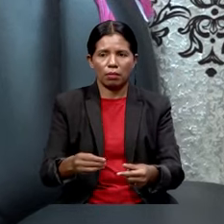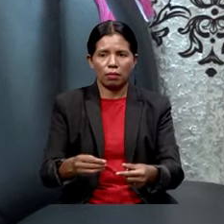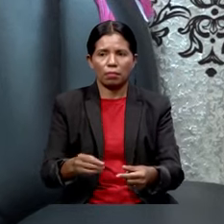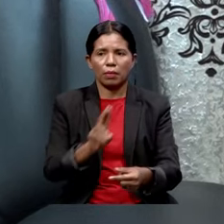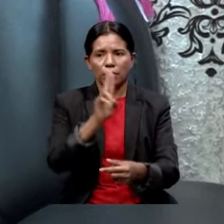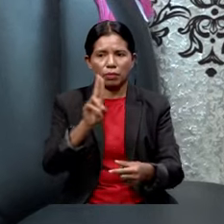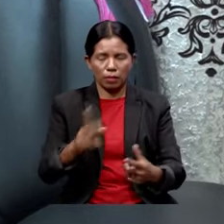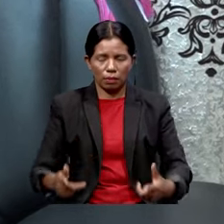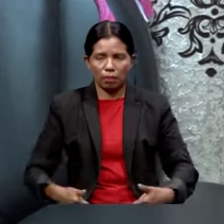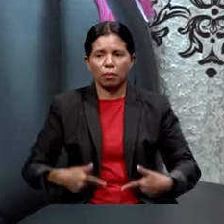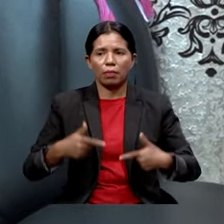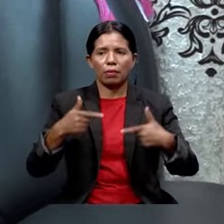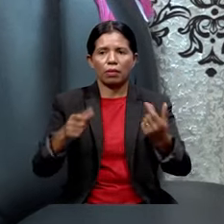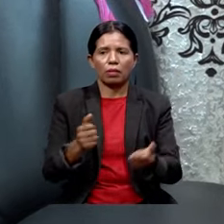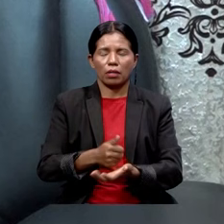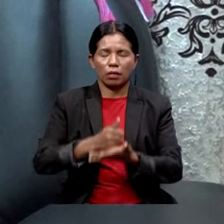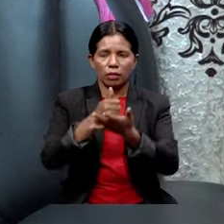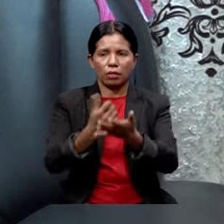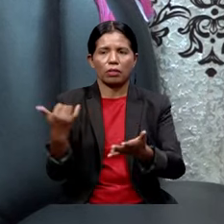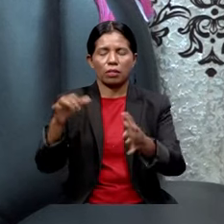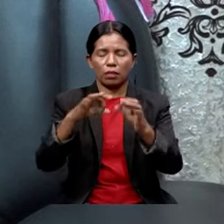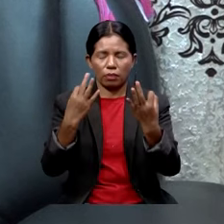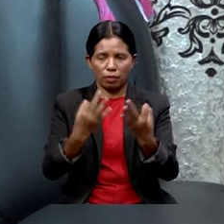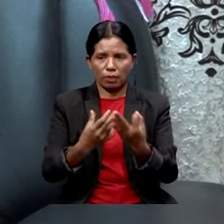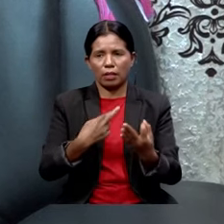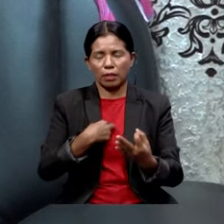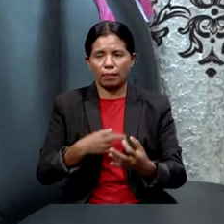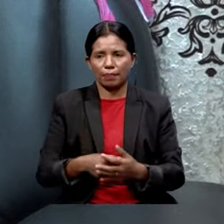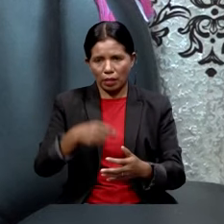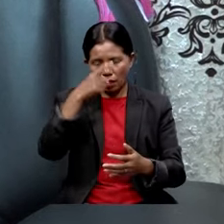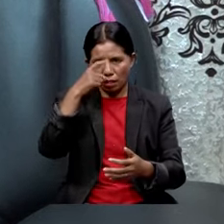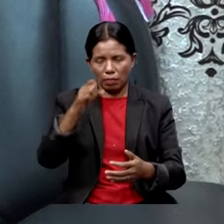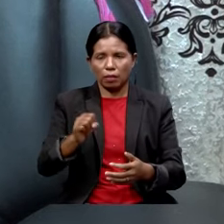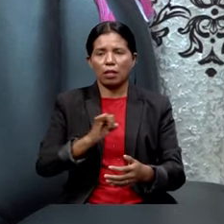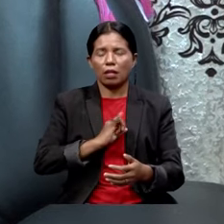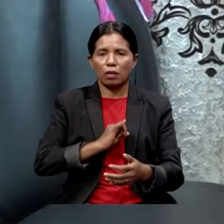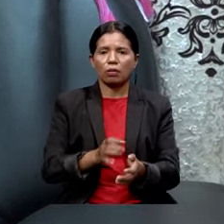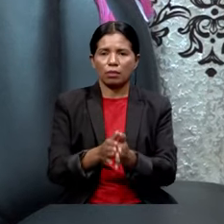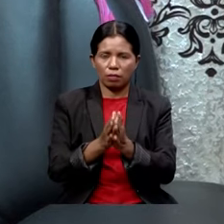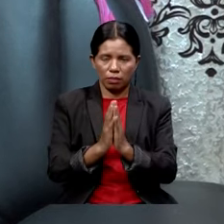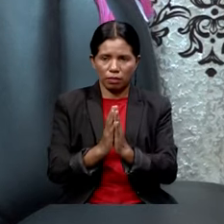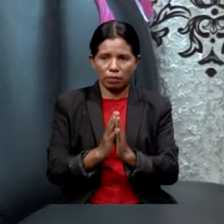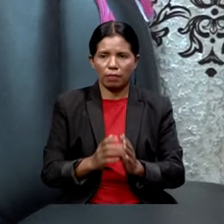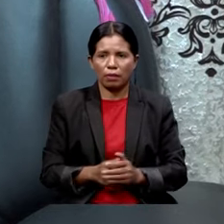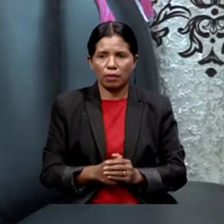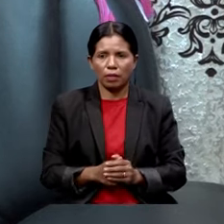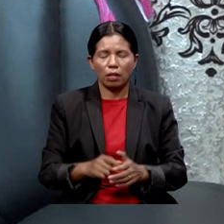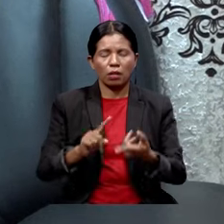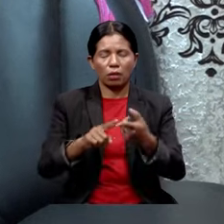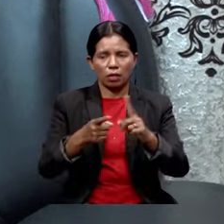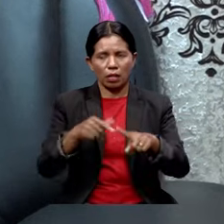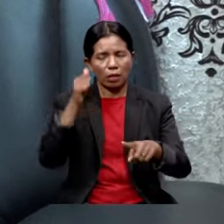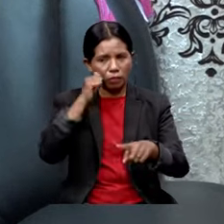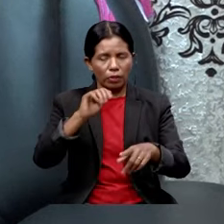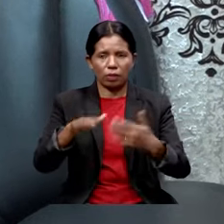uza atau bela apoi sira ya sini familia rasik tamane mak aku usu atau maluk fet sira nabe